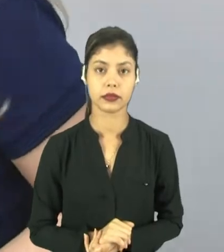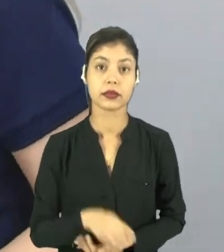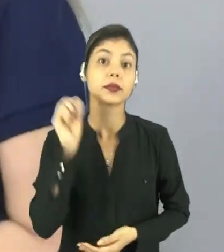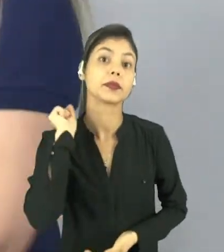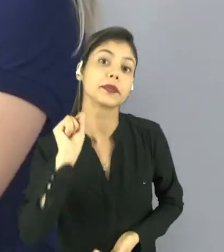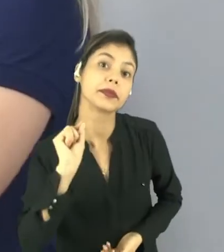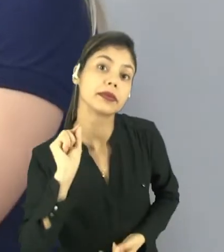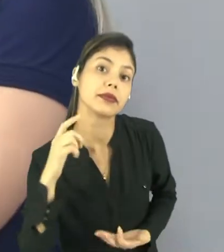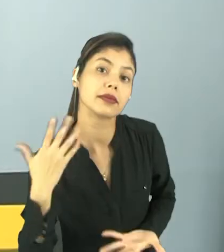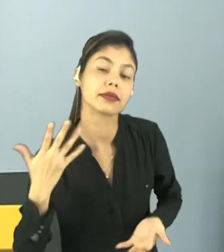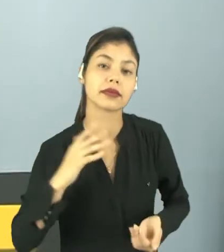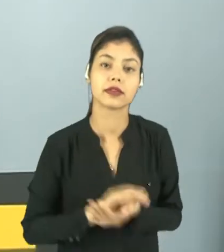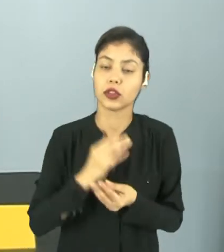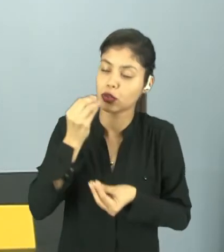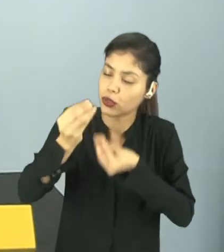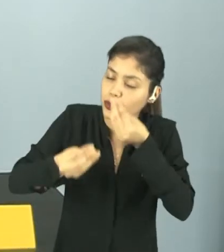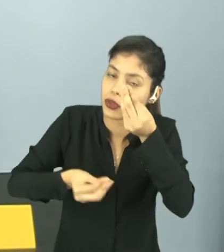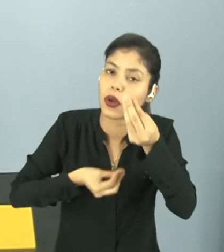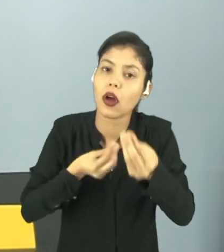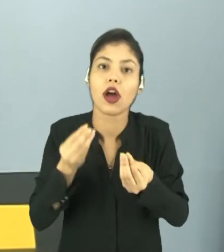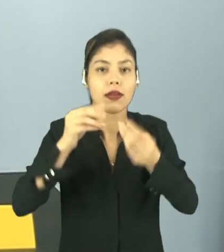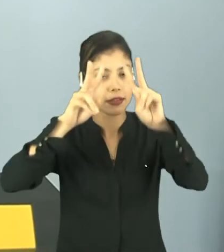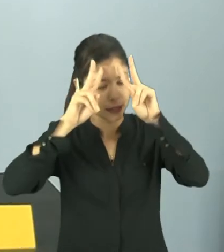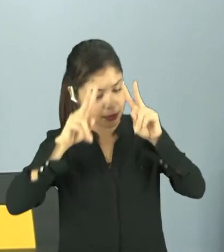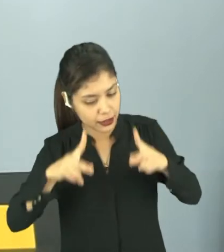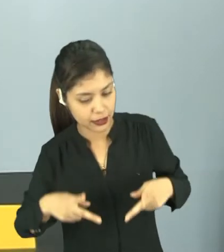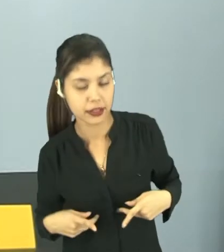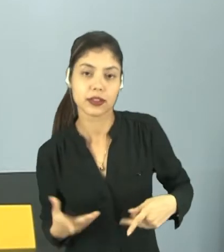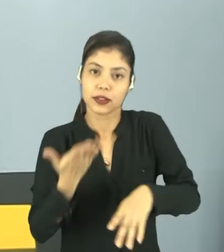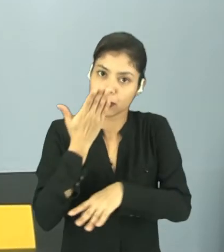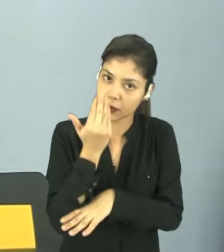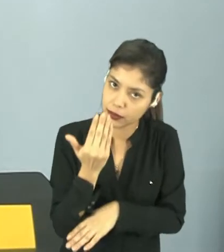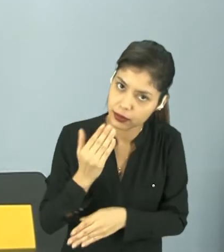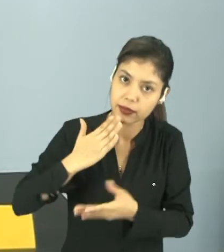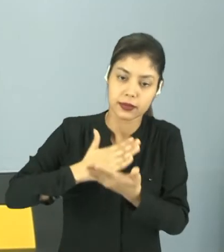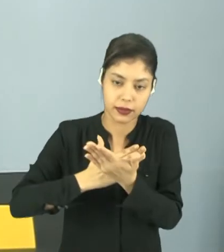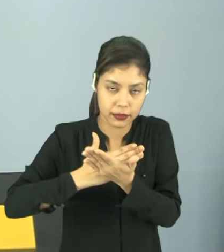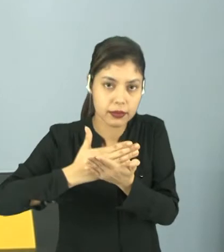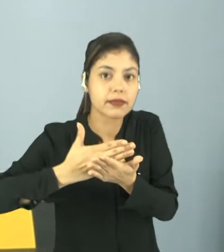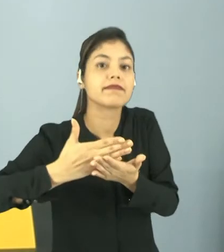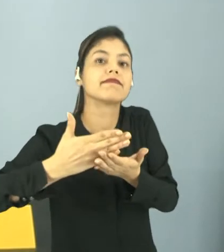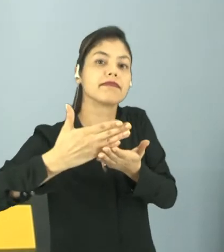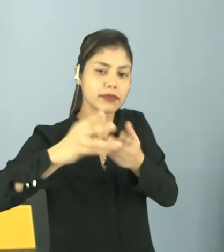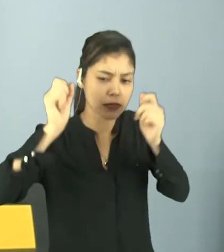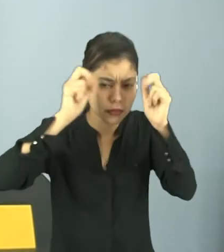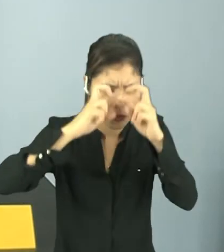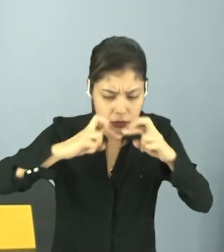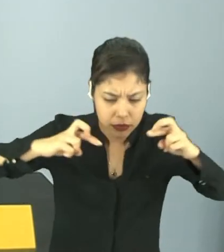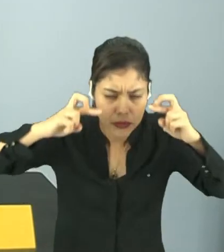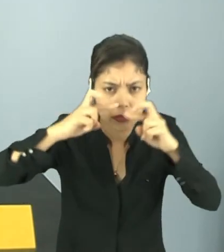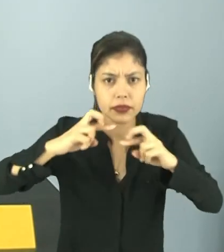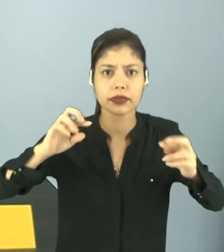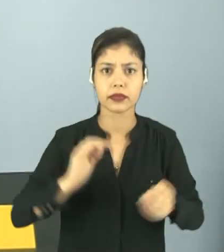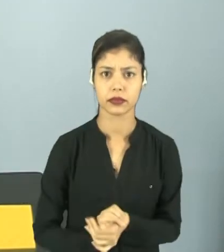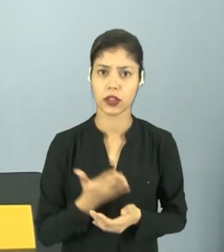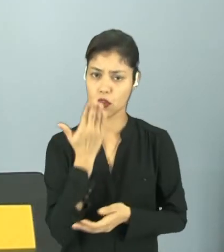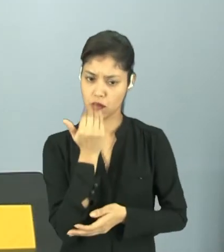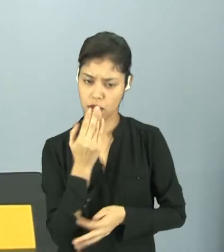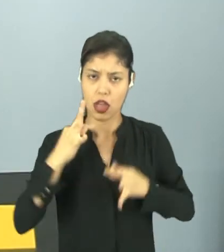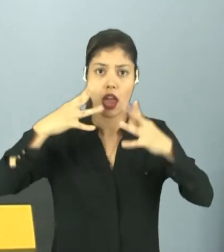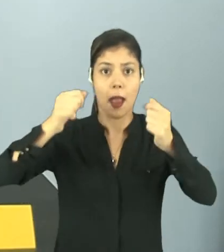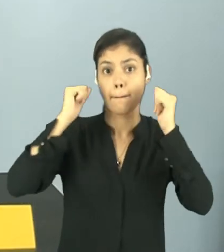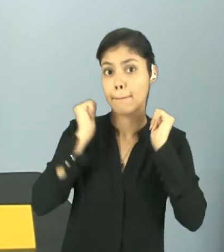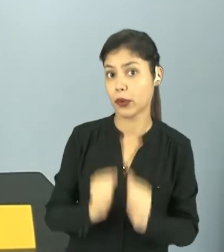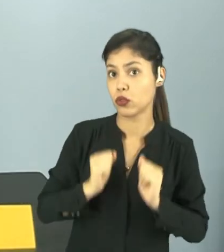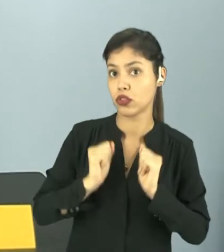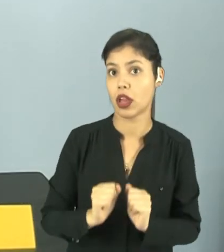o quê? A forma que como os humanos eles começaram a descoberta, a observação dos alimentos que eles